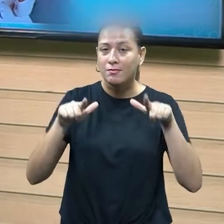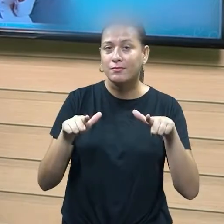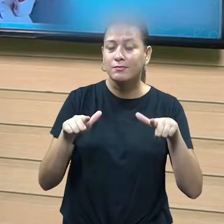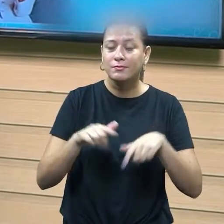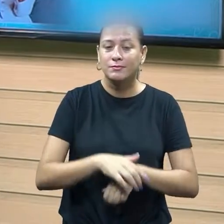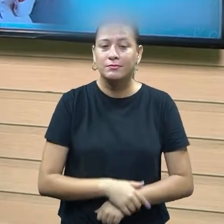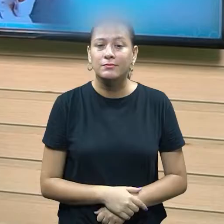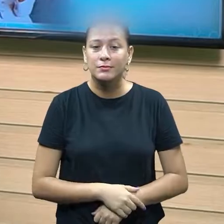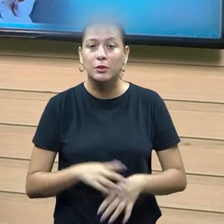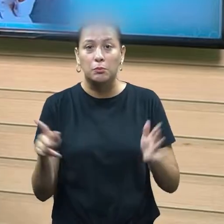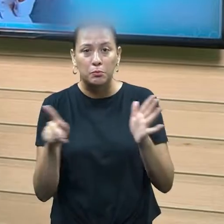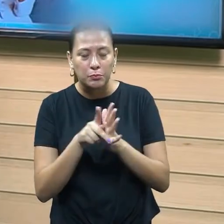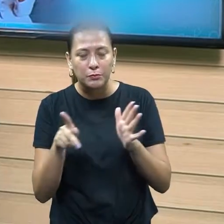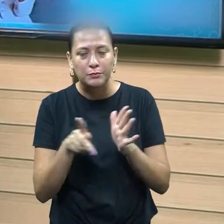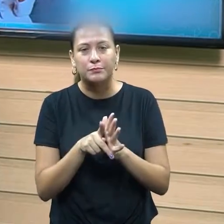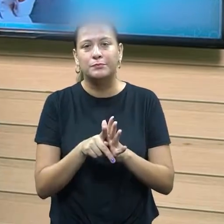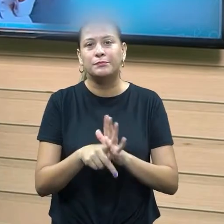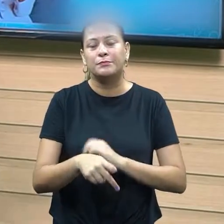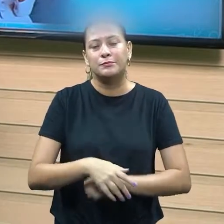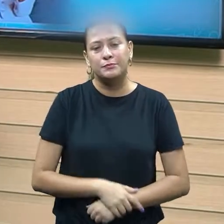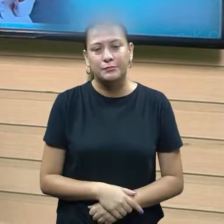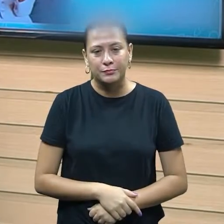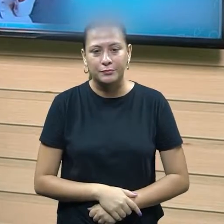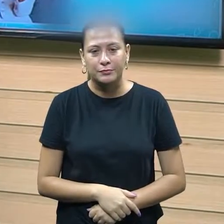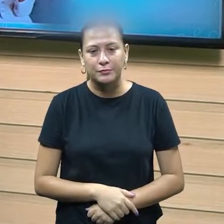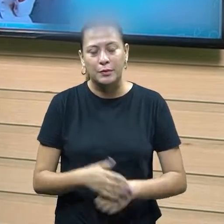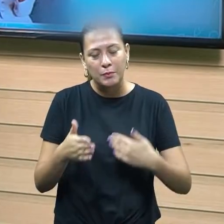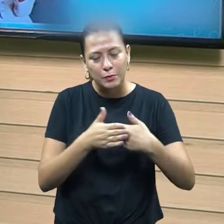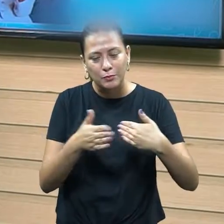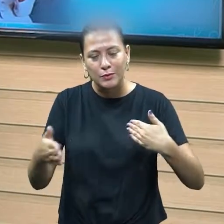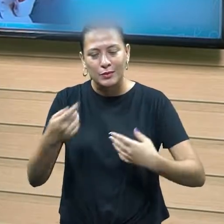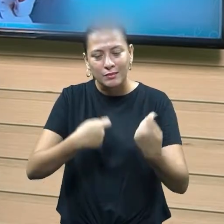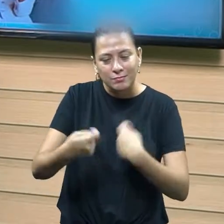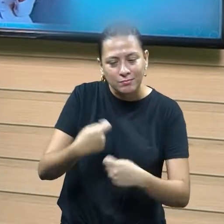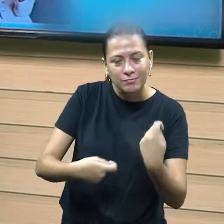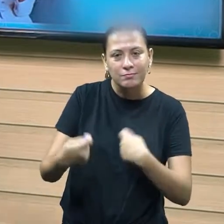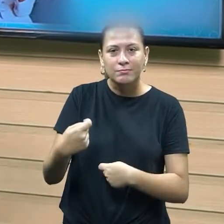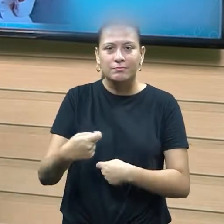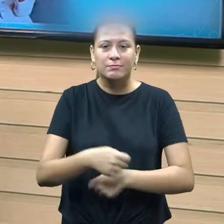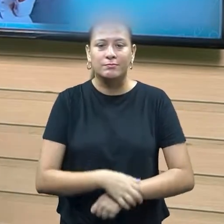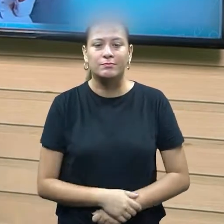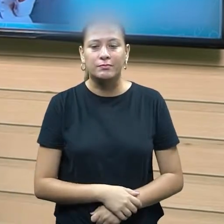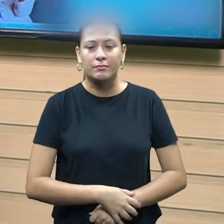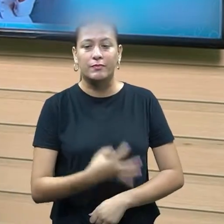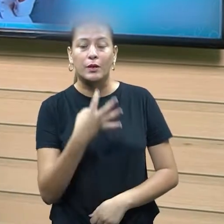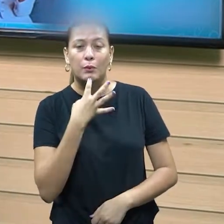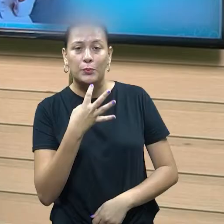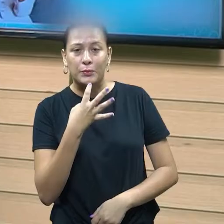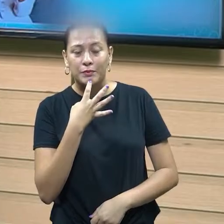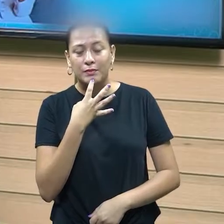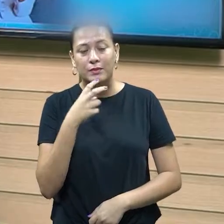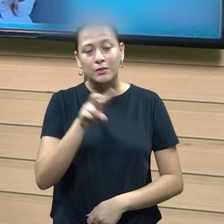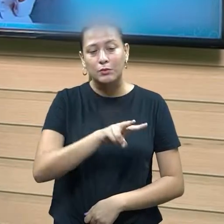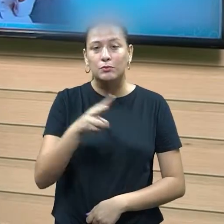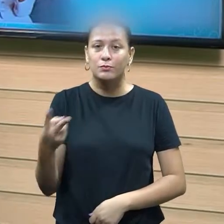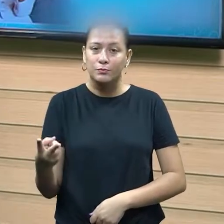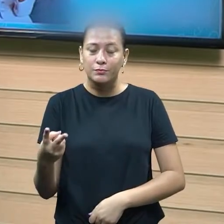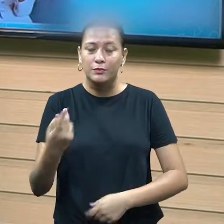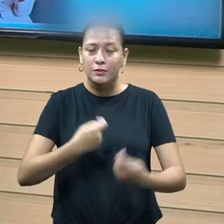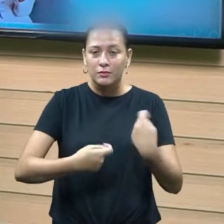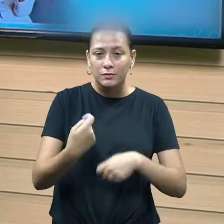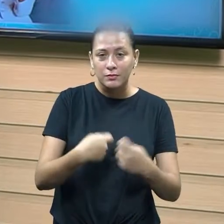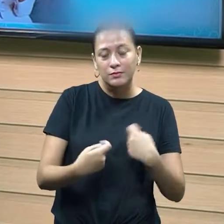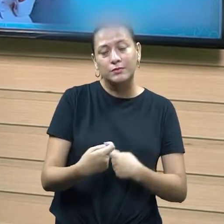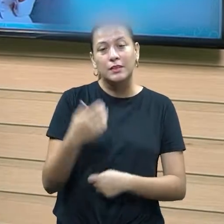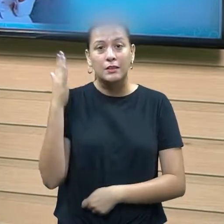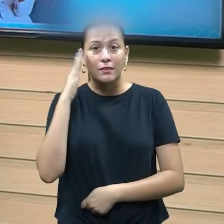linguagem que deve fazer parte, né, desse processo de negociação. É conhecer as partes que estejam envolvidas e